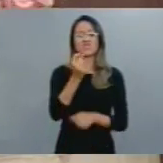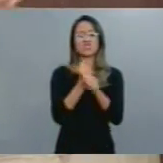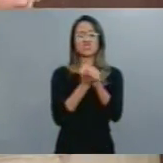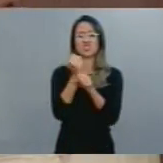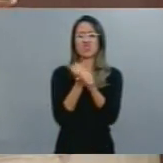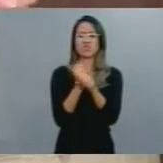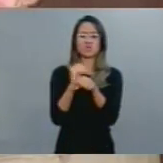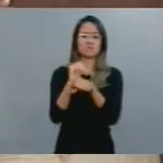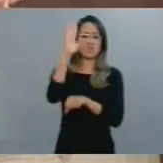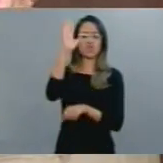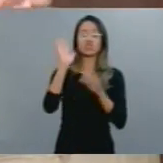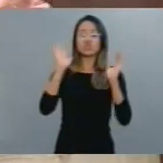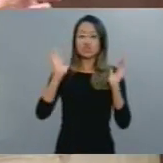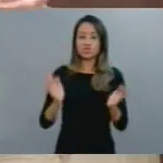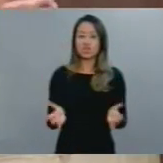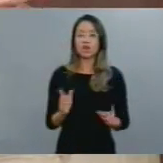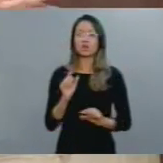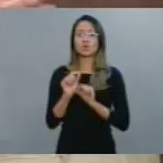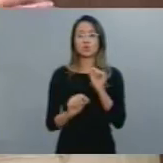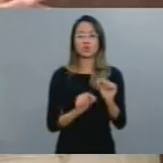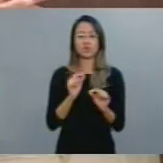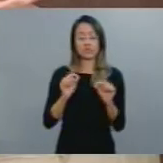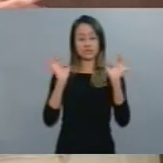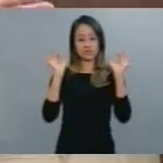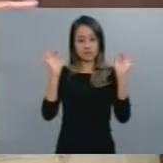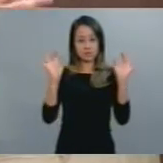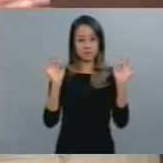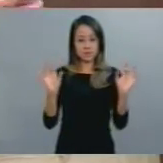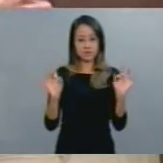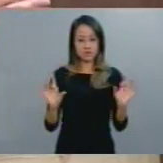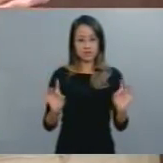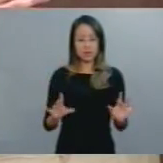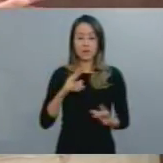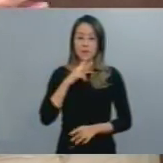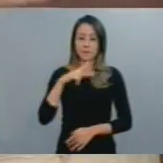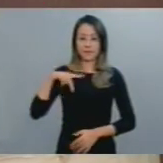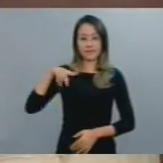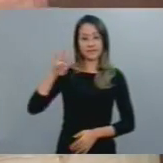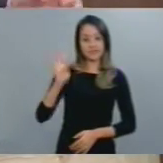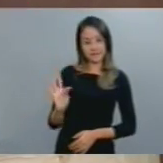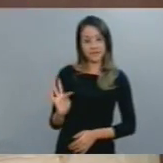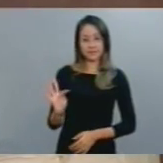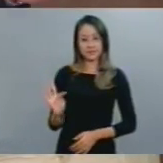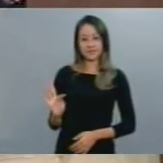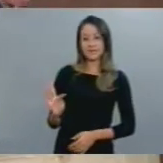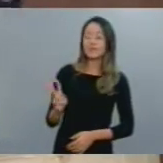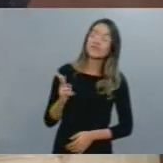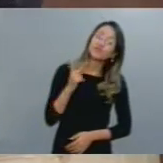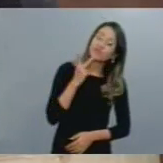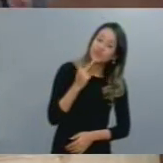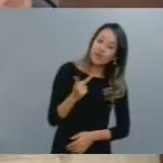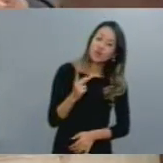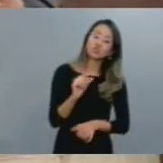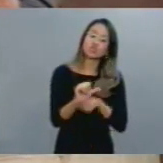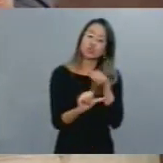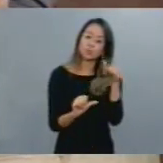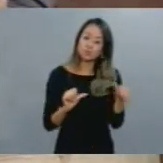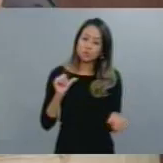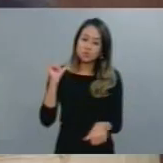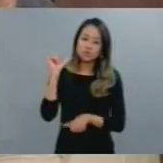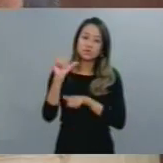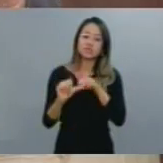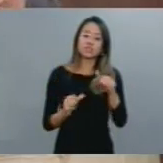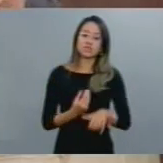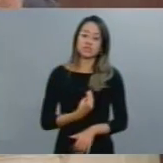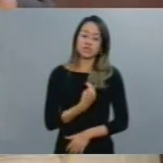que foram muito mobilizadas, em especial pelo petismo, de que haveria uma alteração concreta